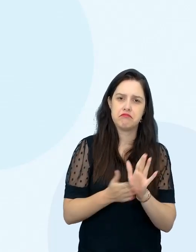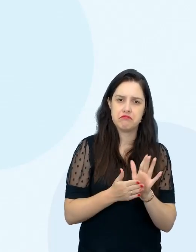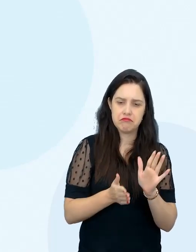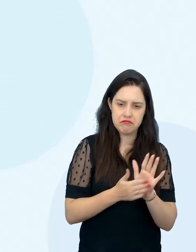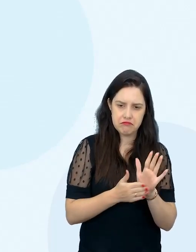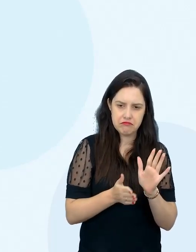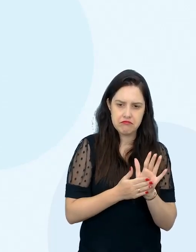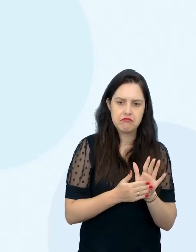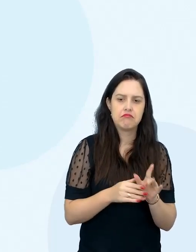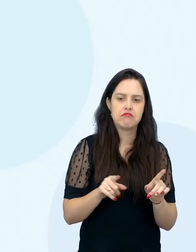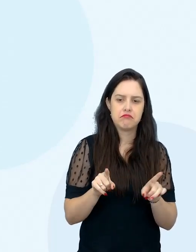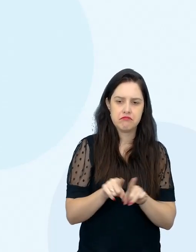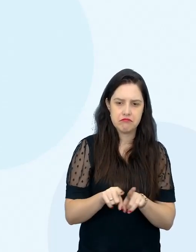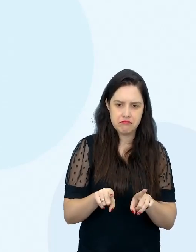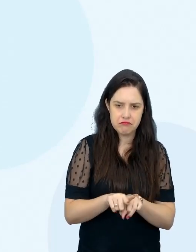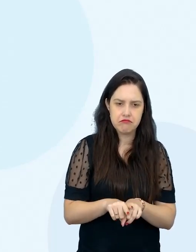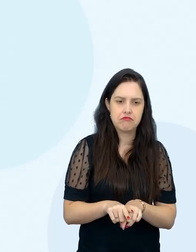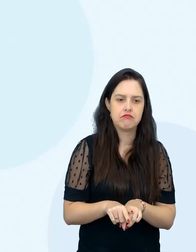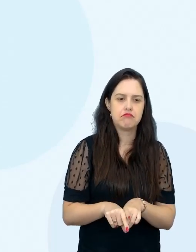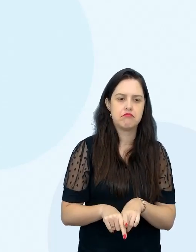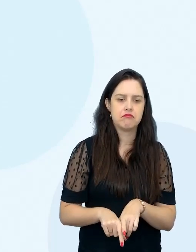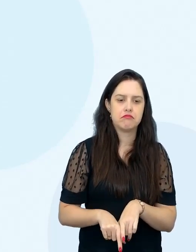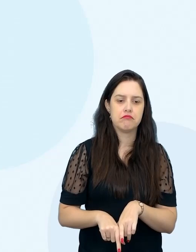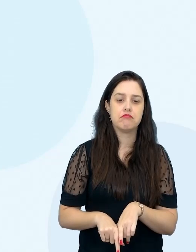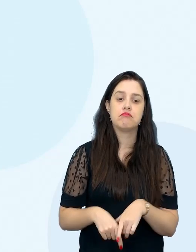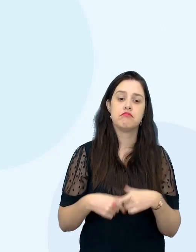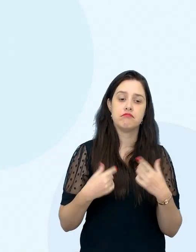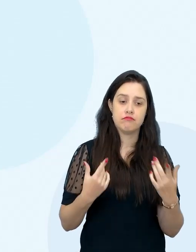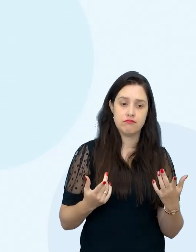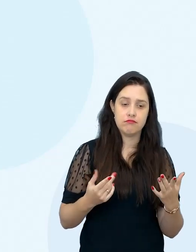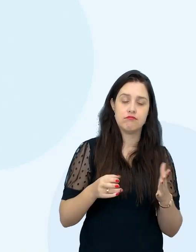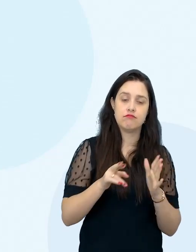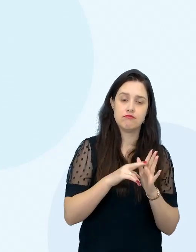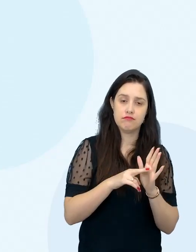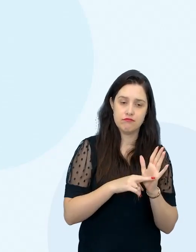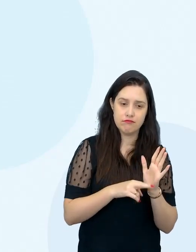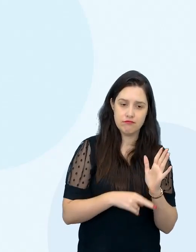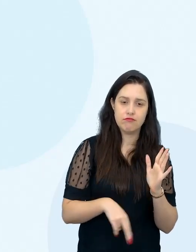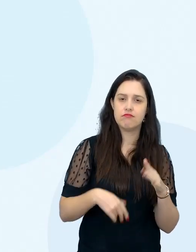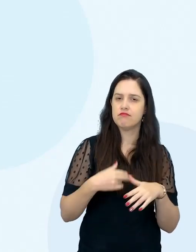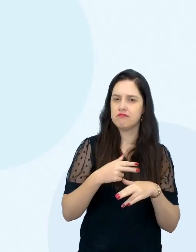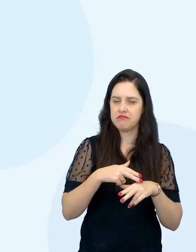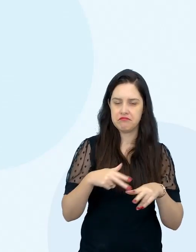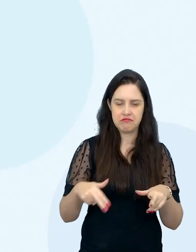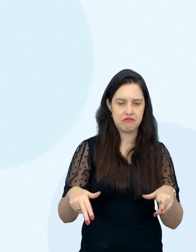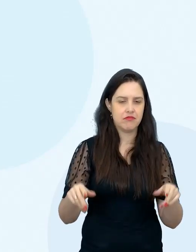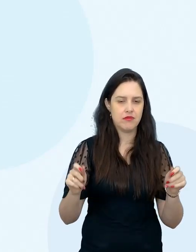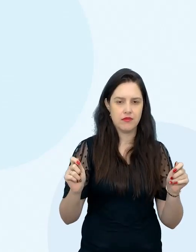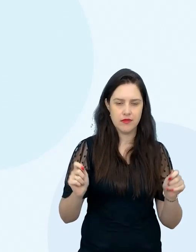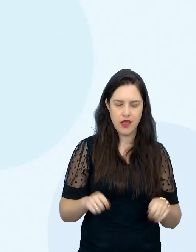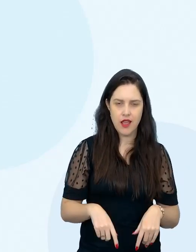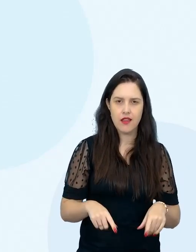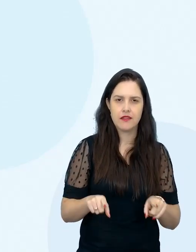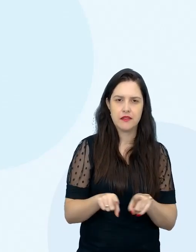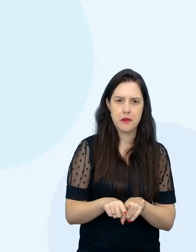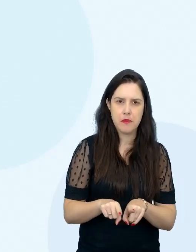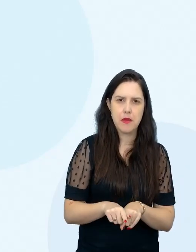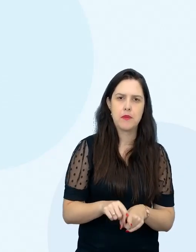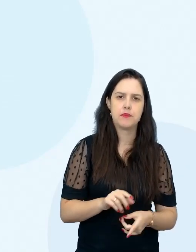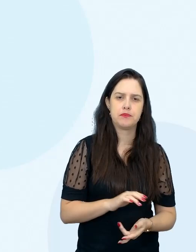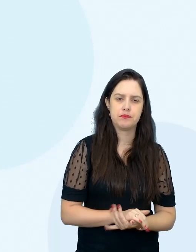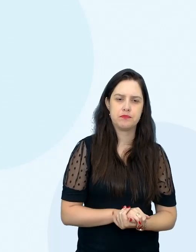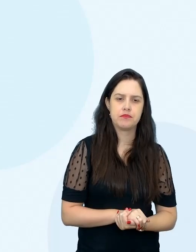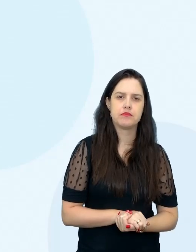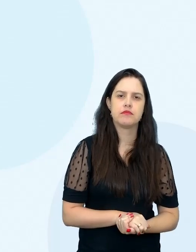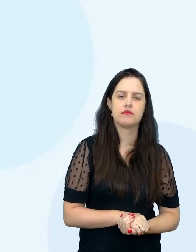né, com o professor de português. Relatórios, desenhos com as soluções propostas, aí a gente consegue envolver inclusive até o professor de